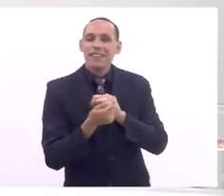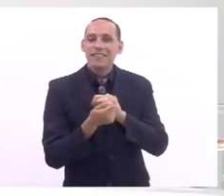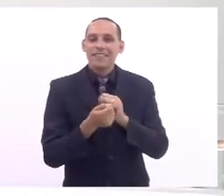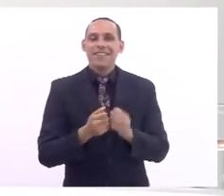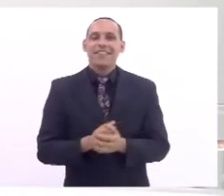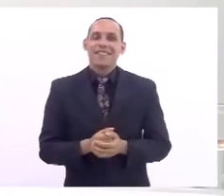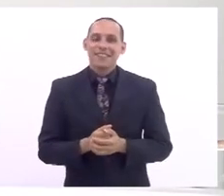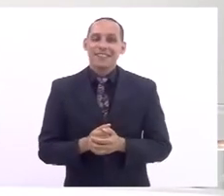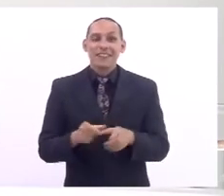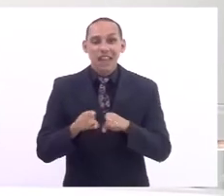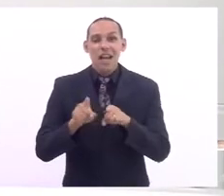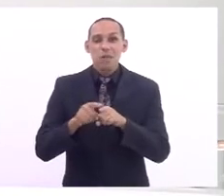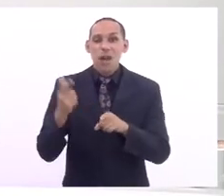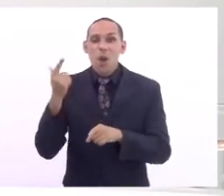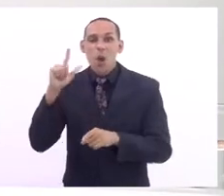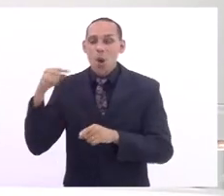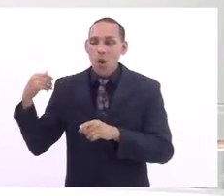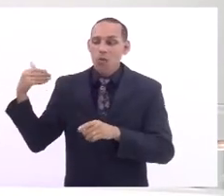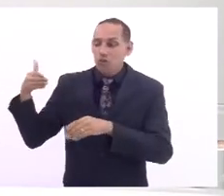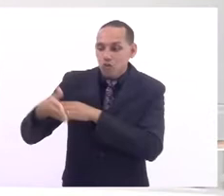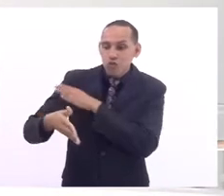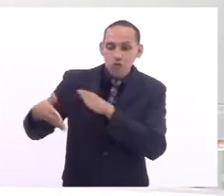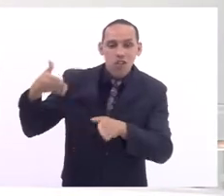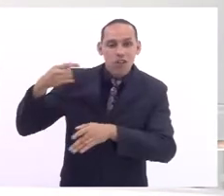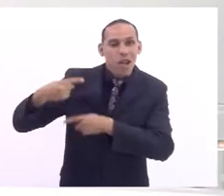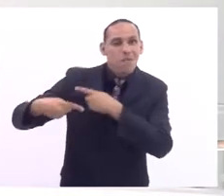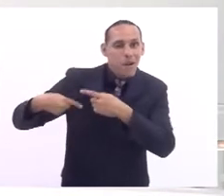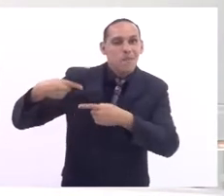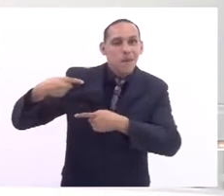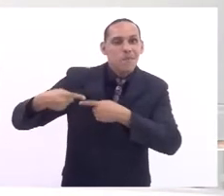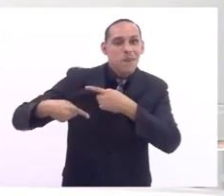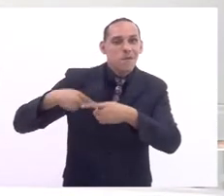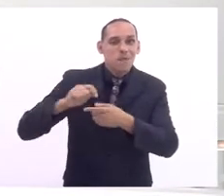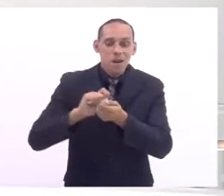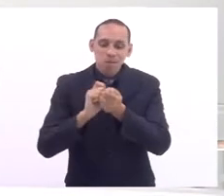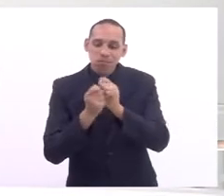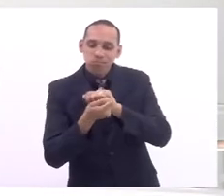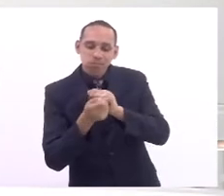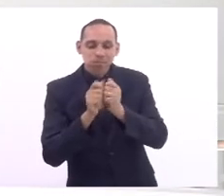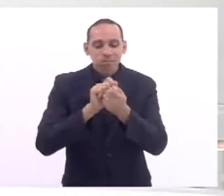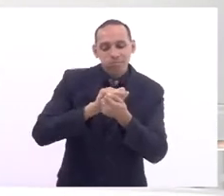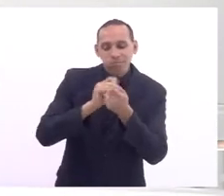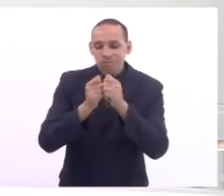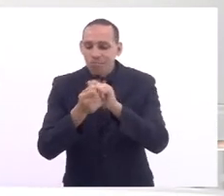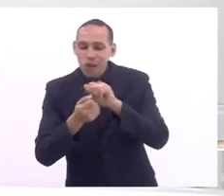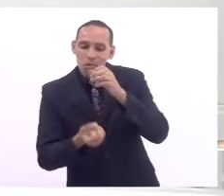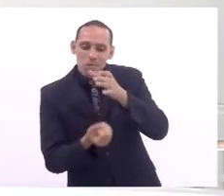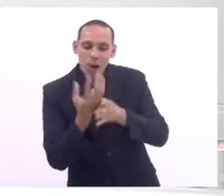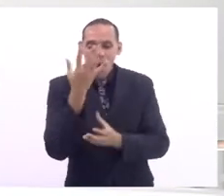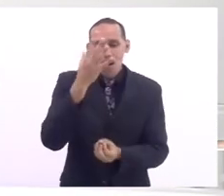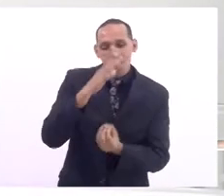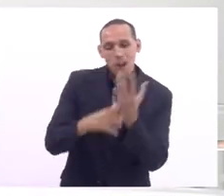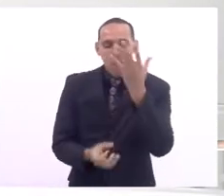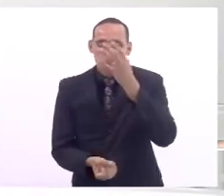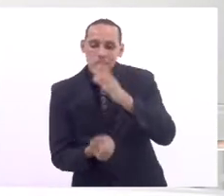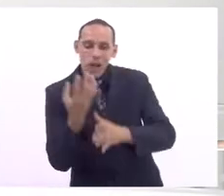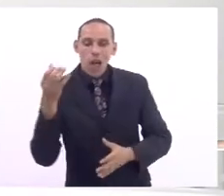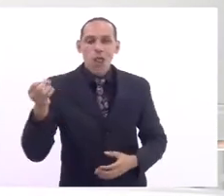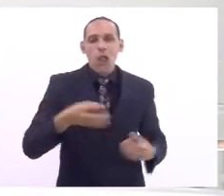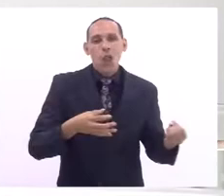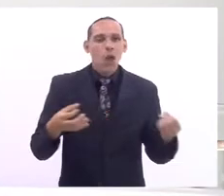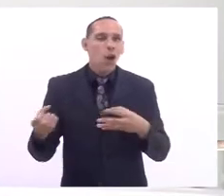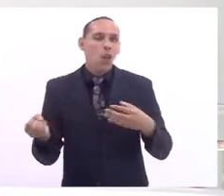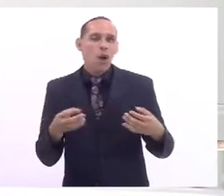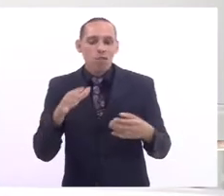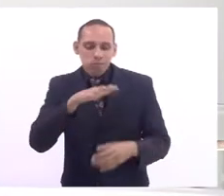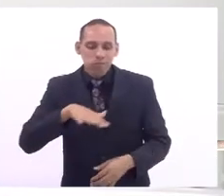principalmente as orações que foram chegando eu acho que foram se adaptando e foram reinventando um pouco o que que poderia ser